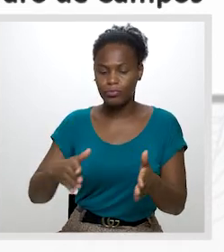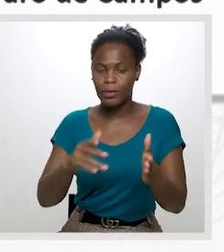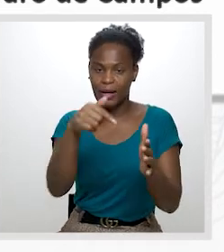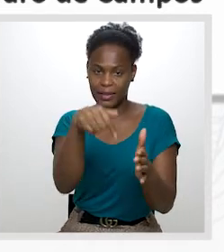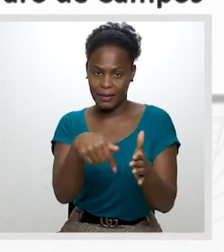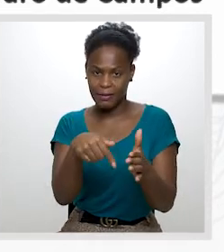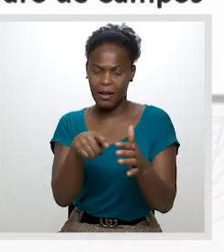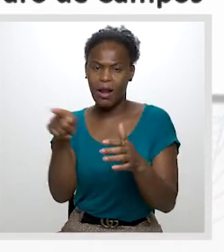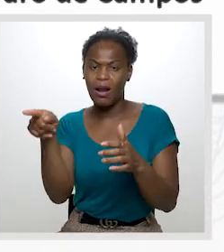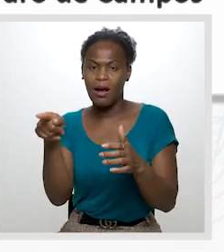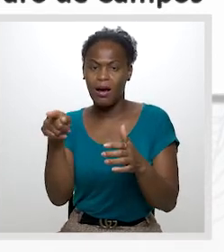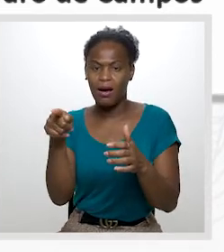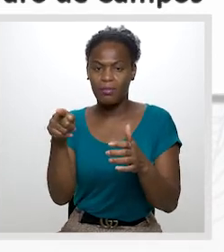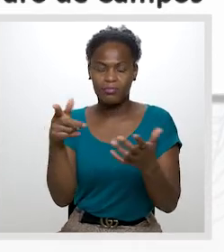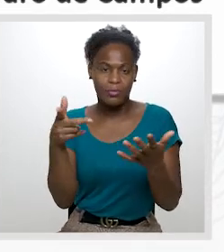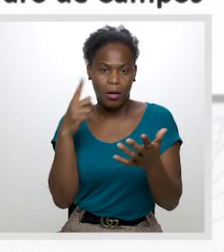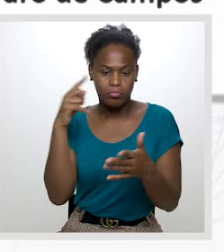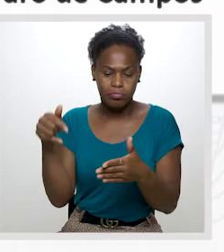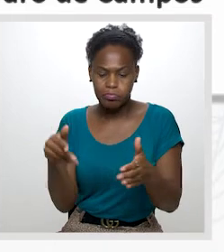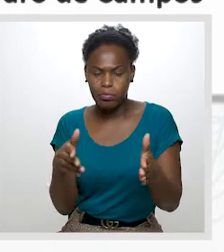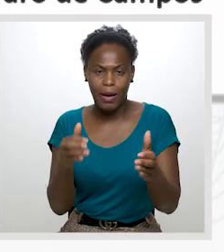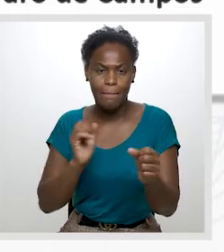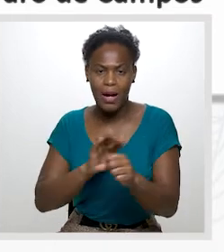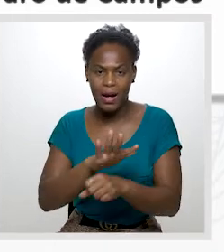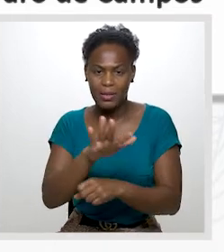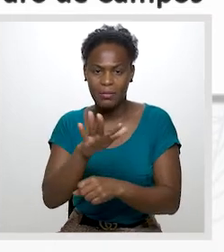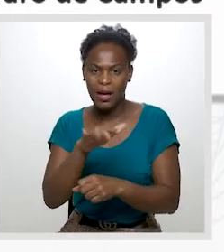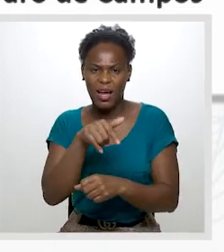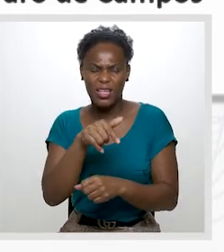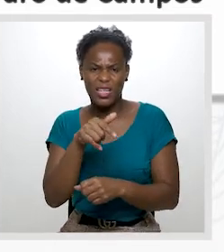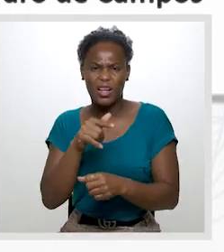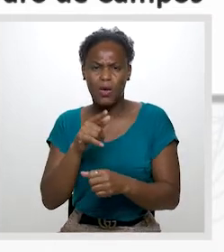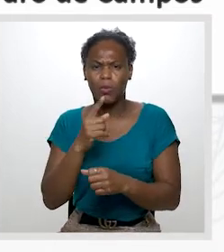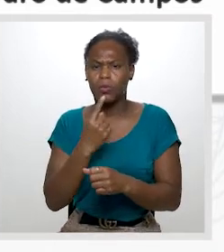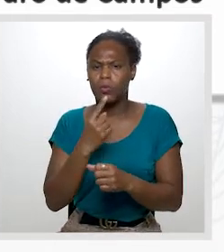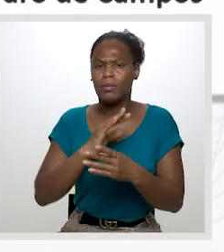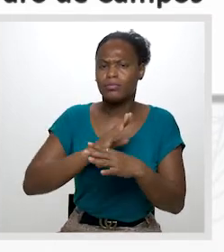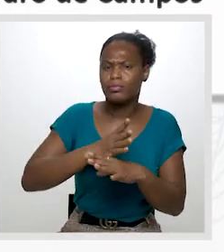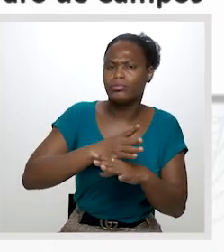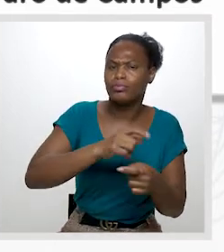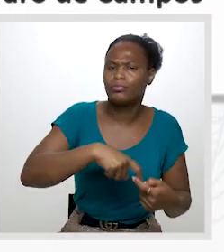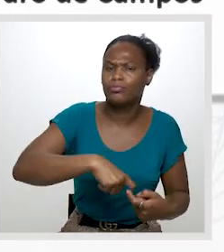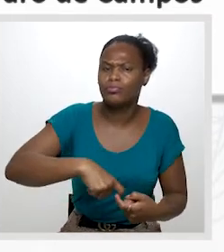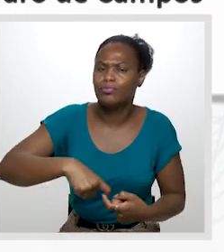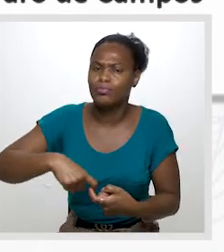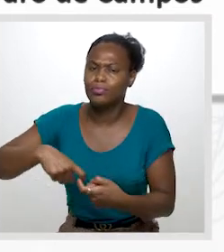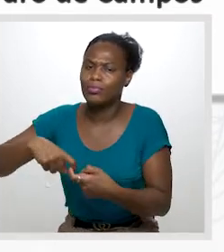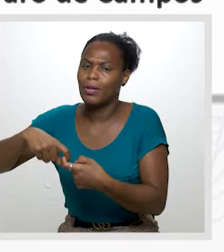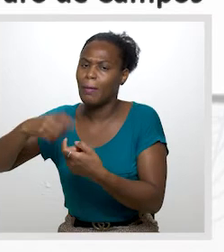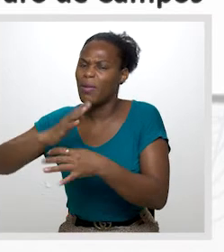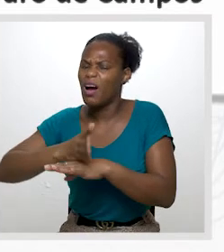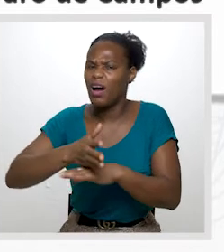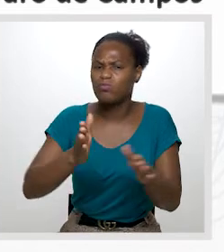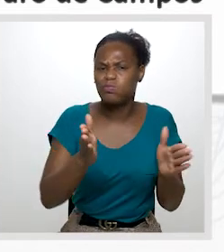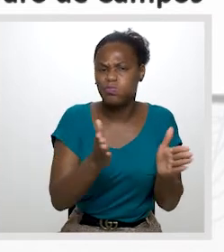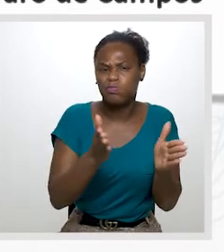rio, aqui, acolá, acorda a vida marítima. Erguem-se velas, avançam rebocadores,